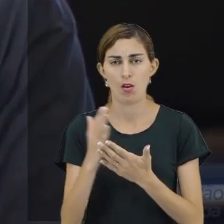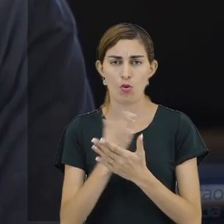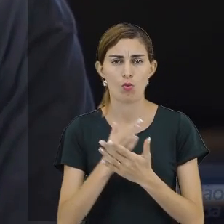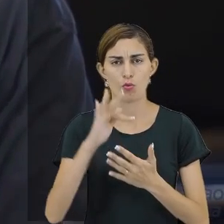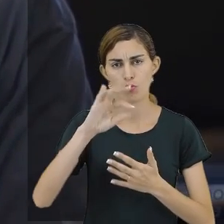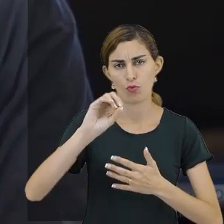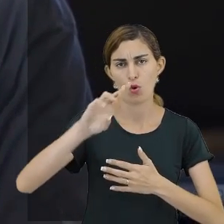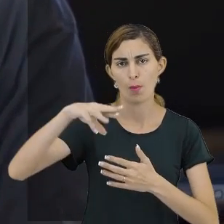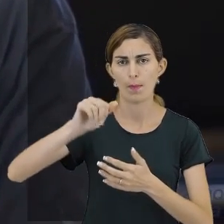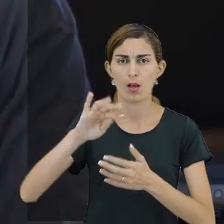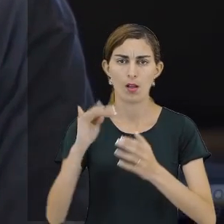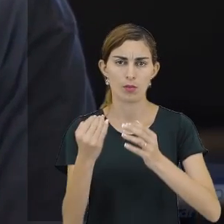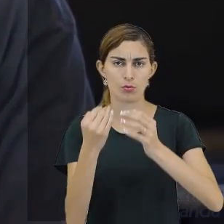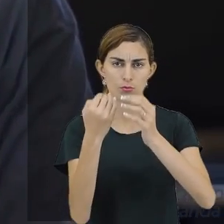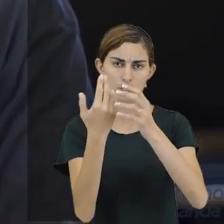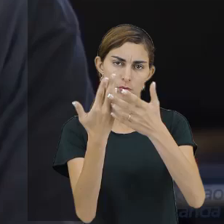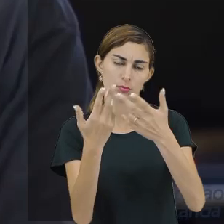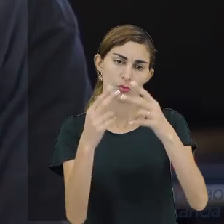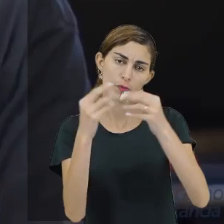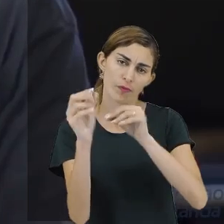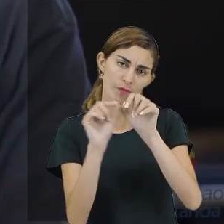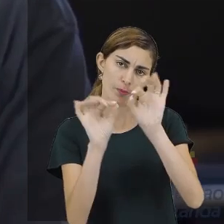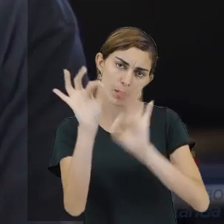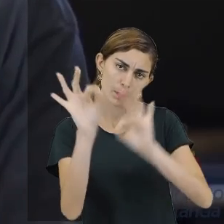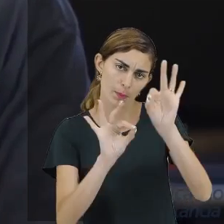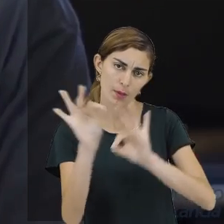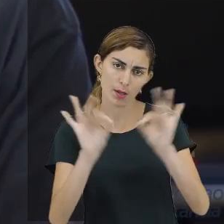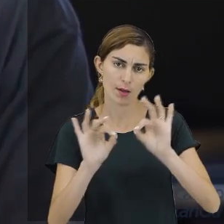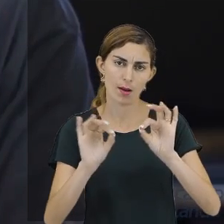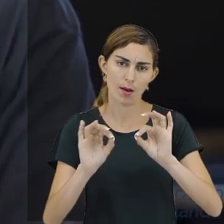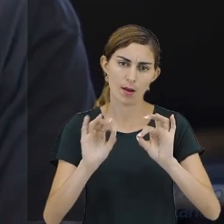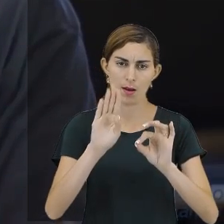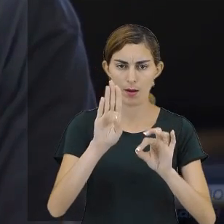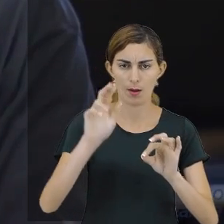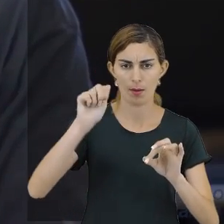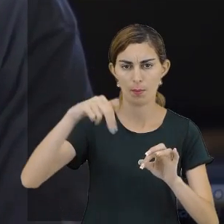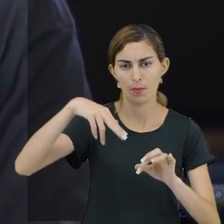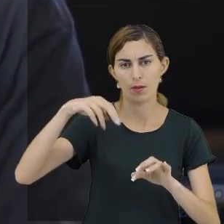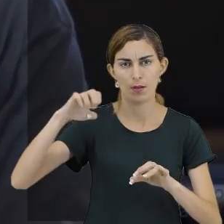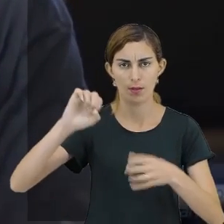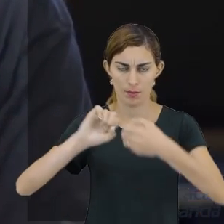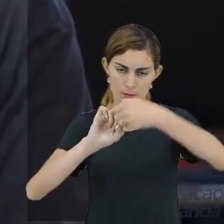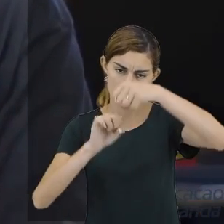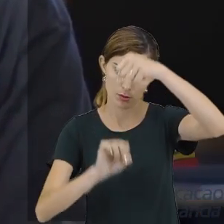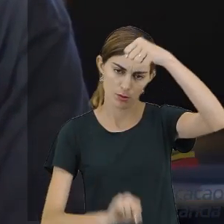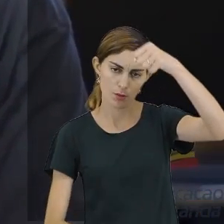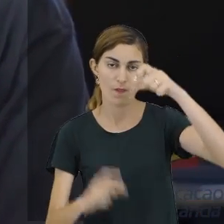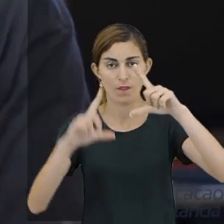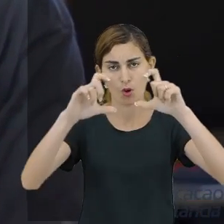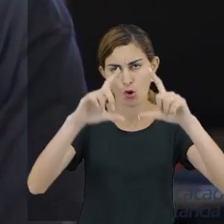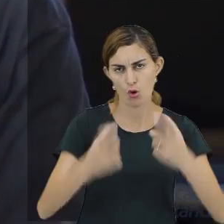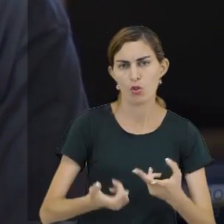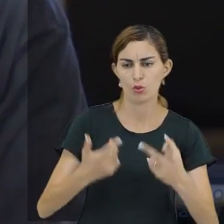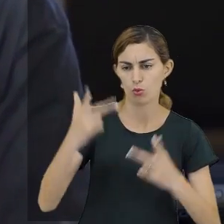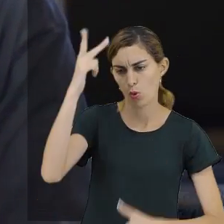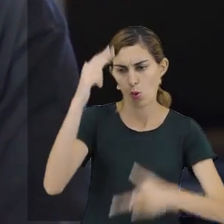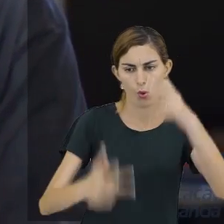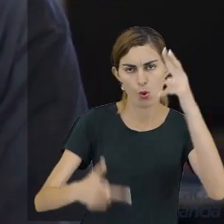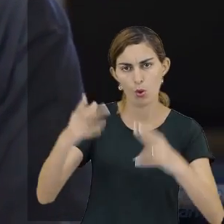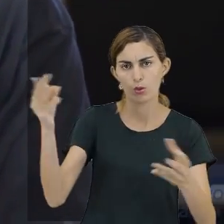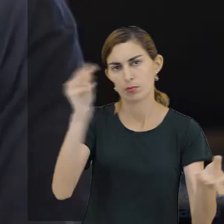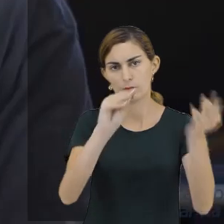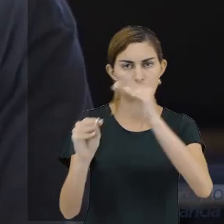alguns formatos específicos relacionados a banners e nós vamos construir um banner utilizando as ferramentas lá do GIMP. Nós vamos fazer cortes, nós vamos fazer edição,